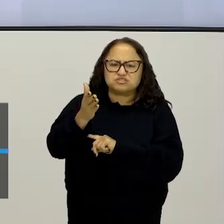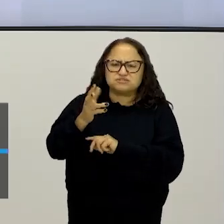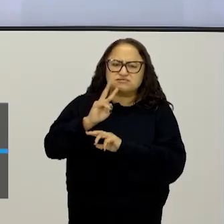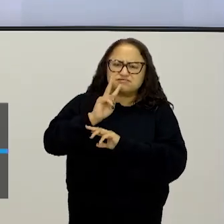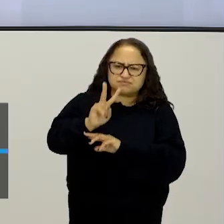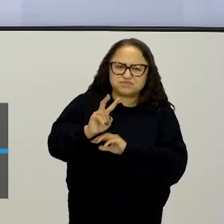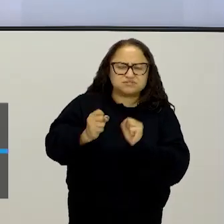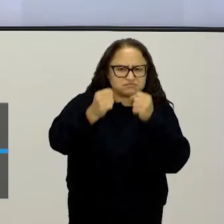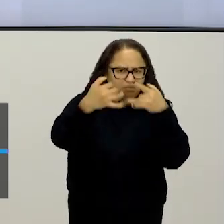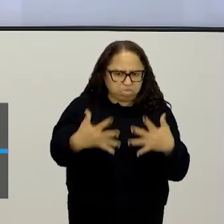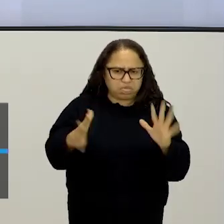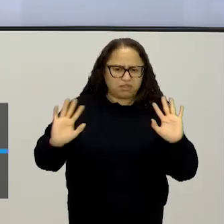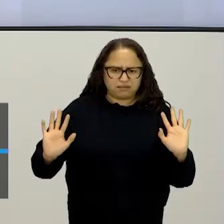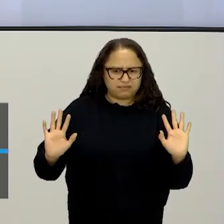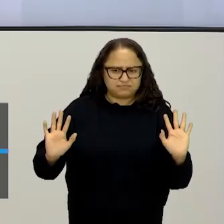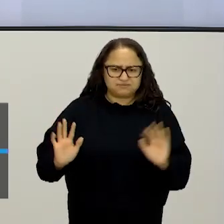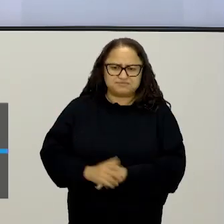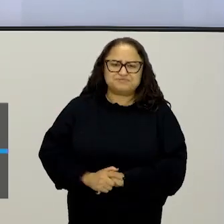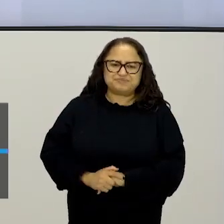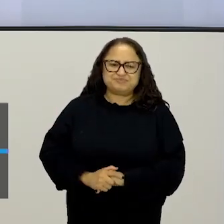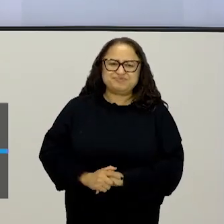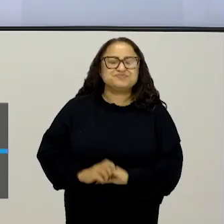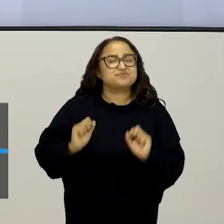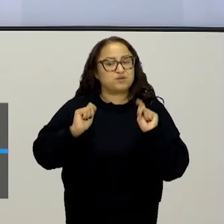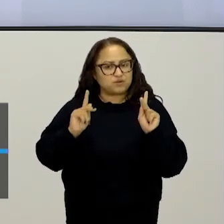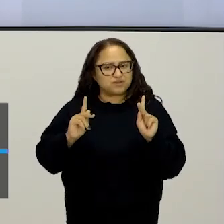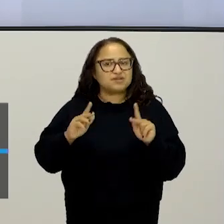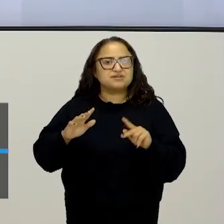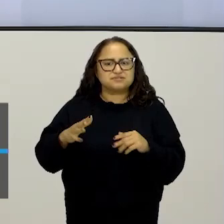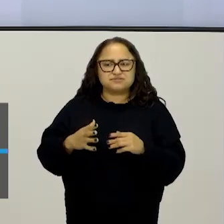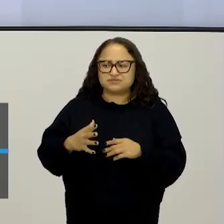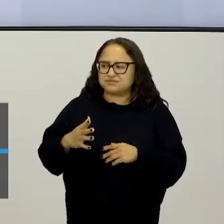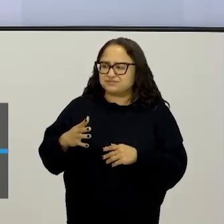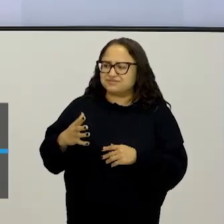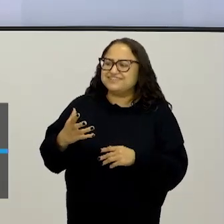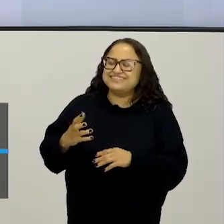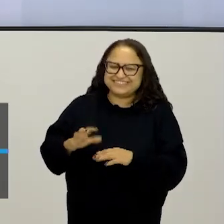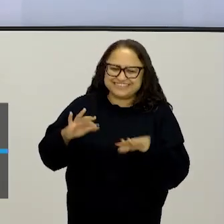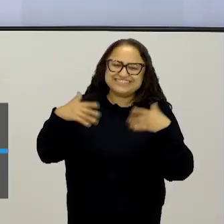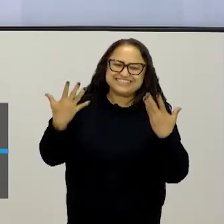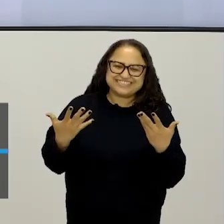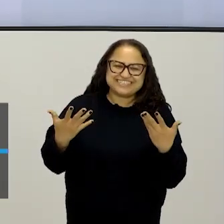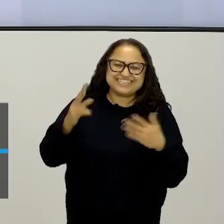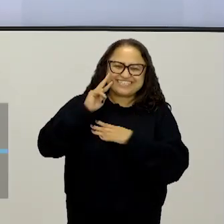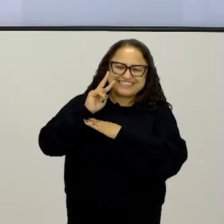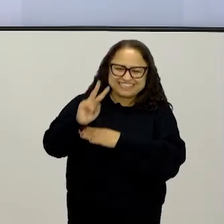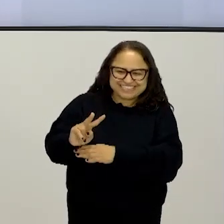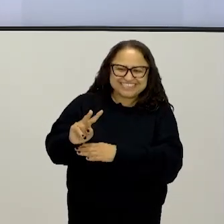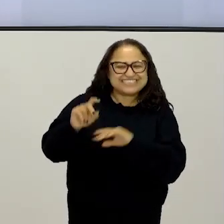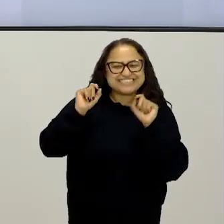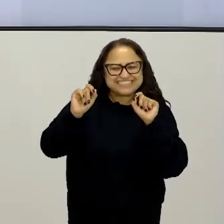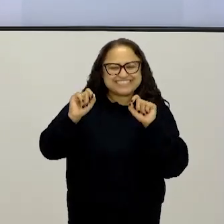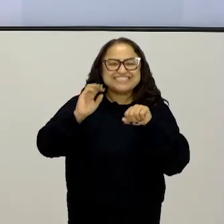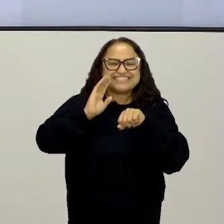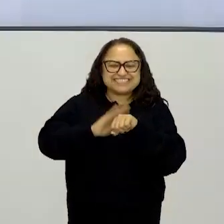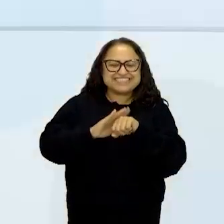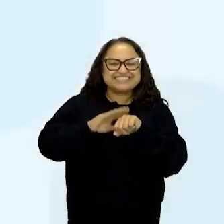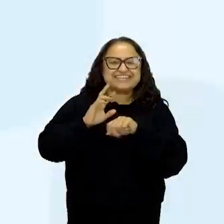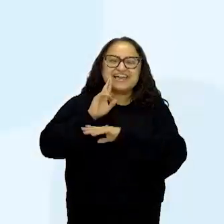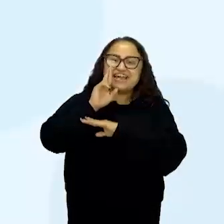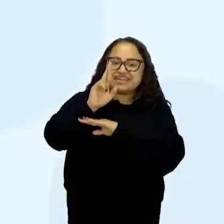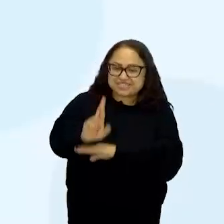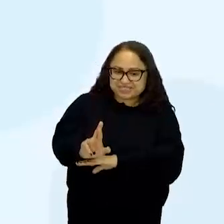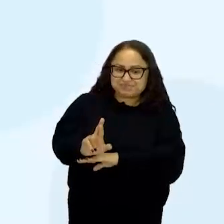e fala. Yeah, Ok, maybe. interessante. Let's check, vamos dar uma olhada aqui no que pode ser uma possível